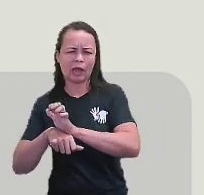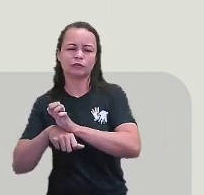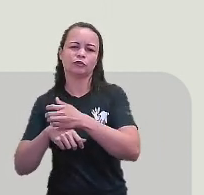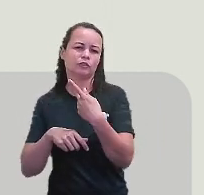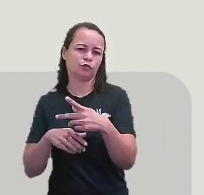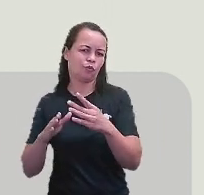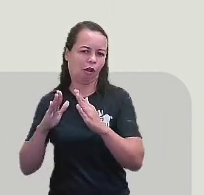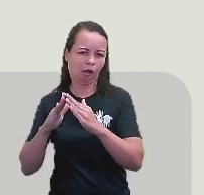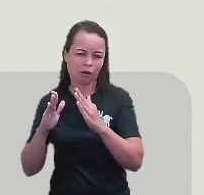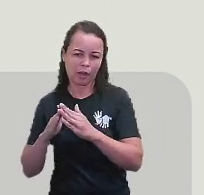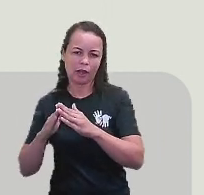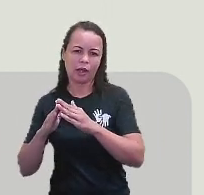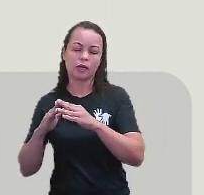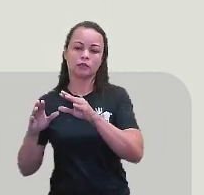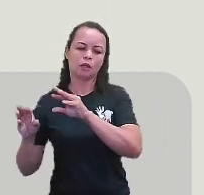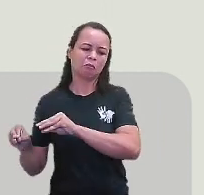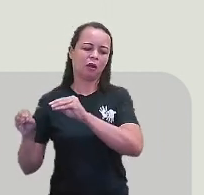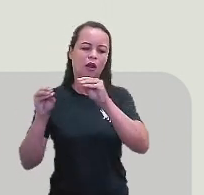lar,